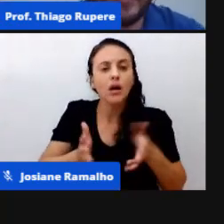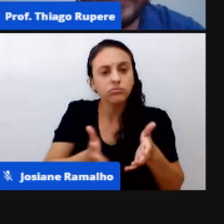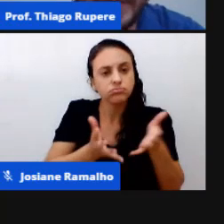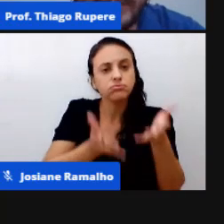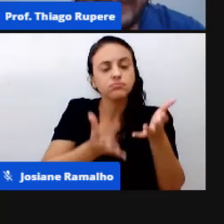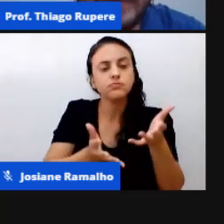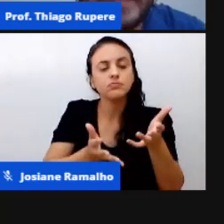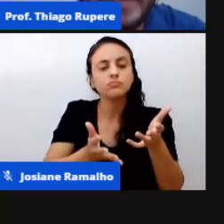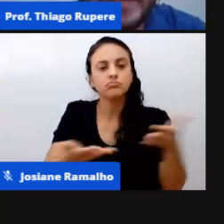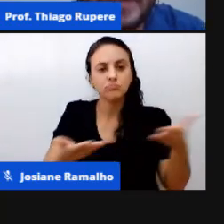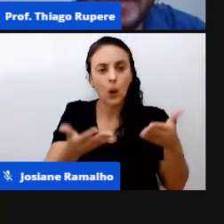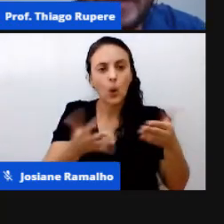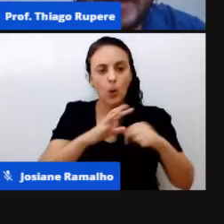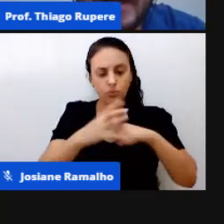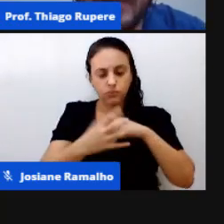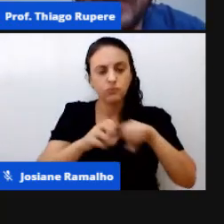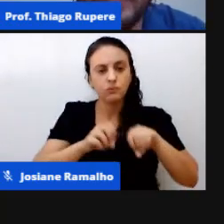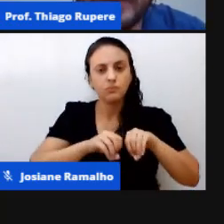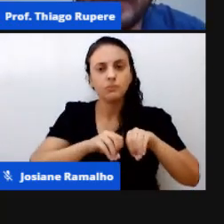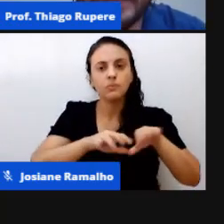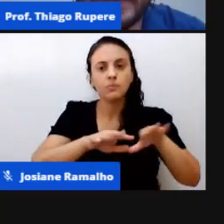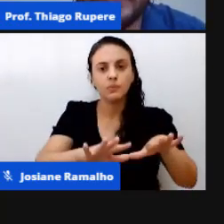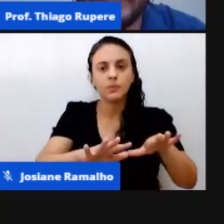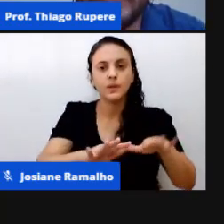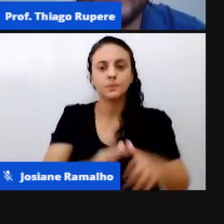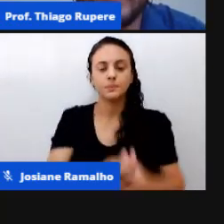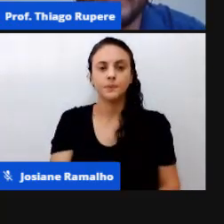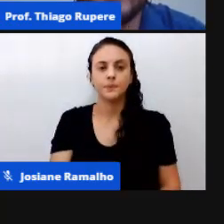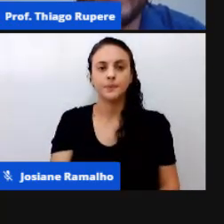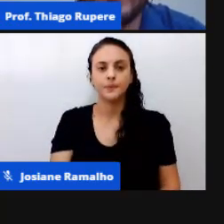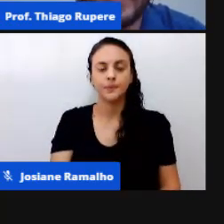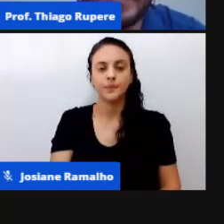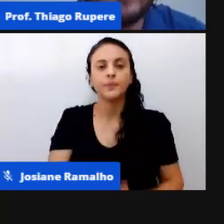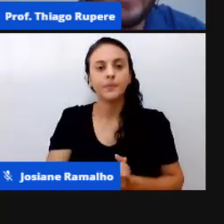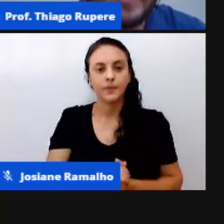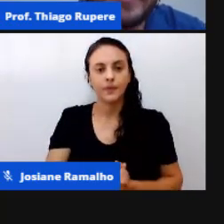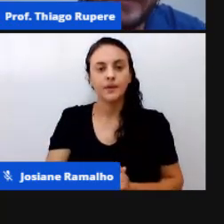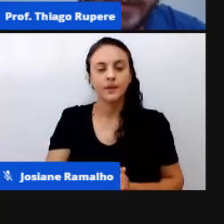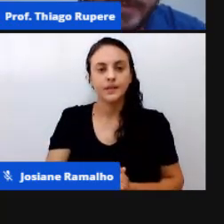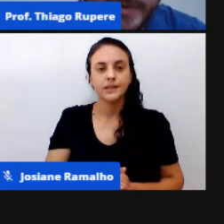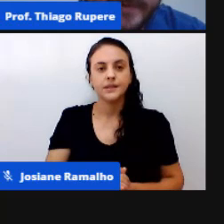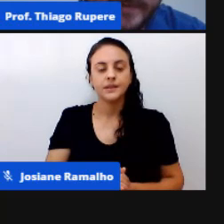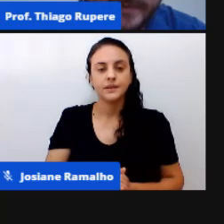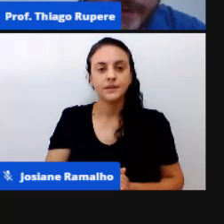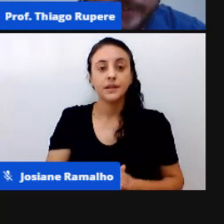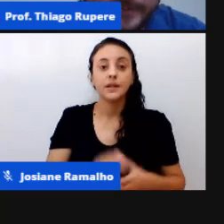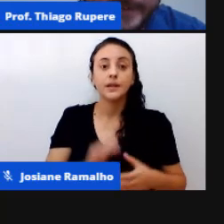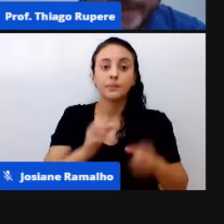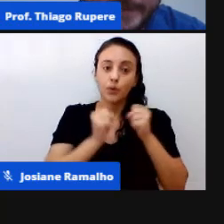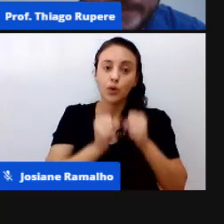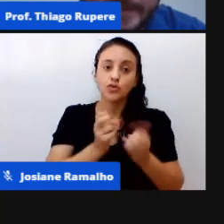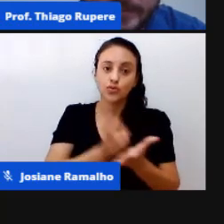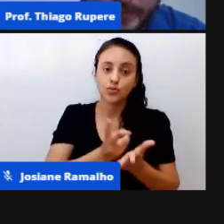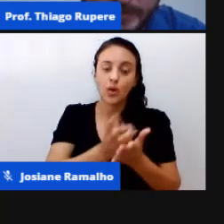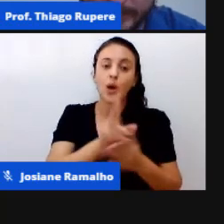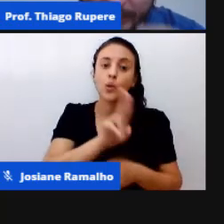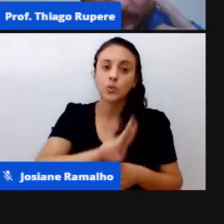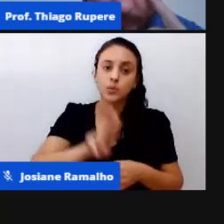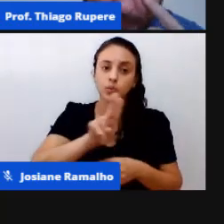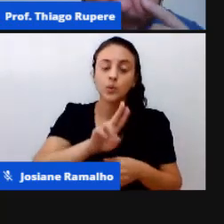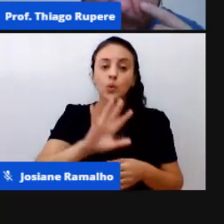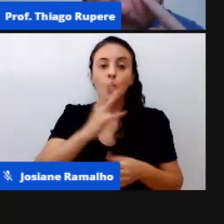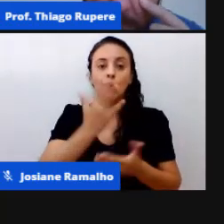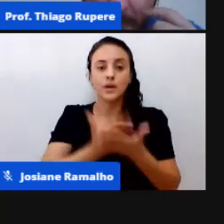também posterior à pandemia, onde as aulas retornarão de forma presencial. Tá?